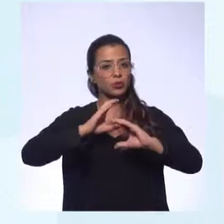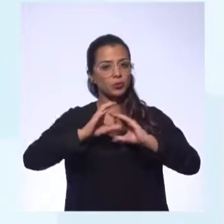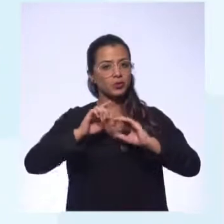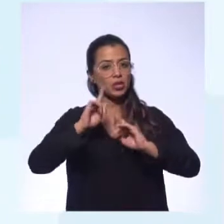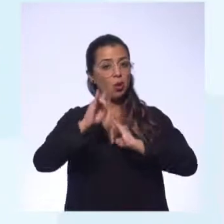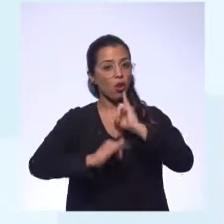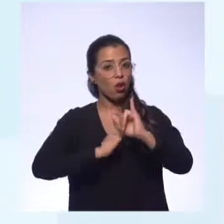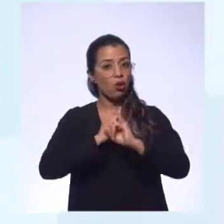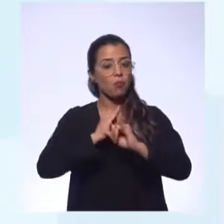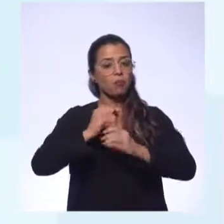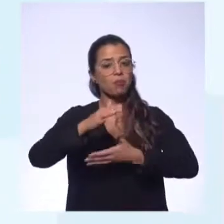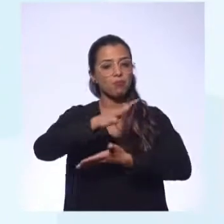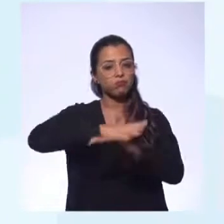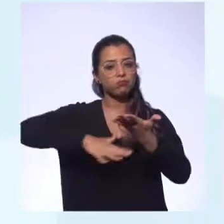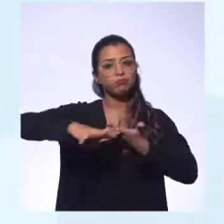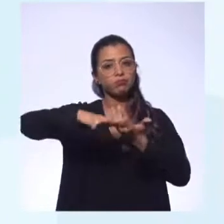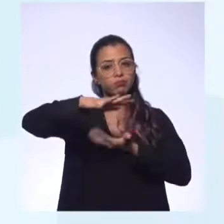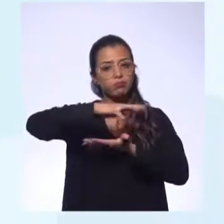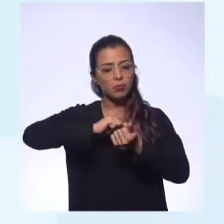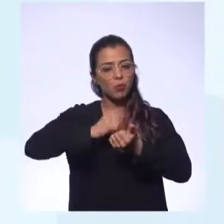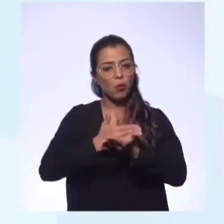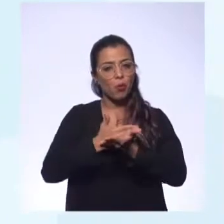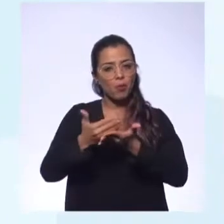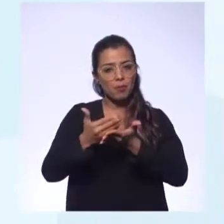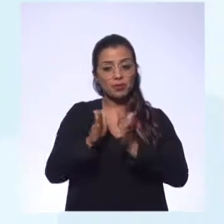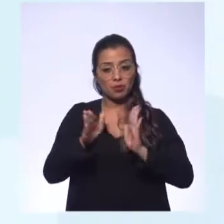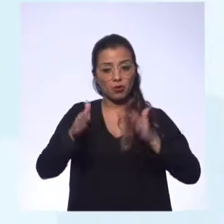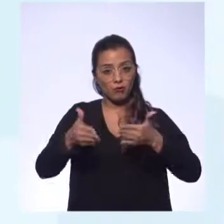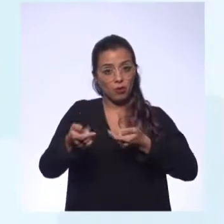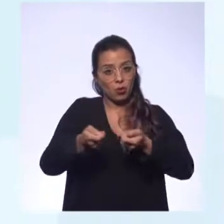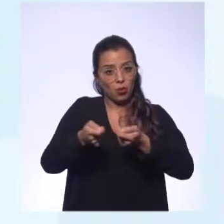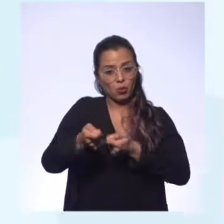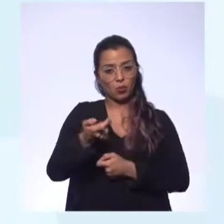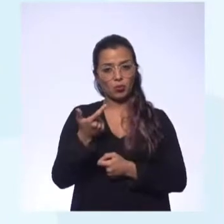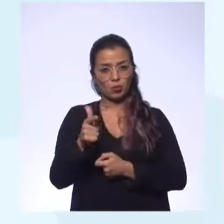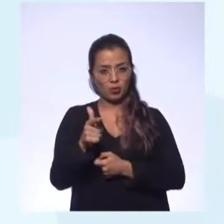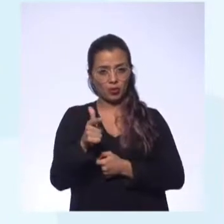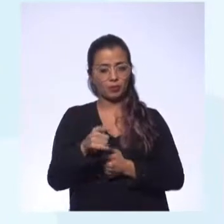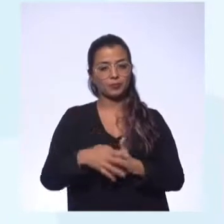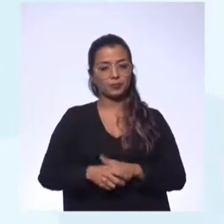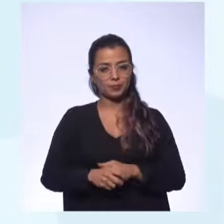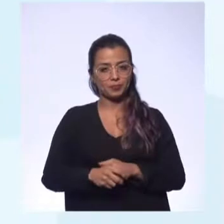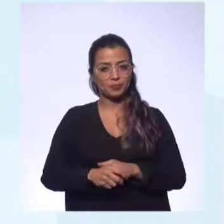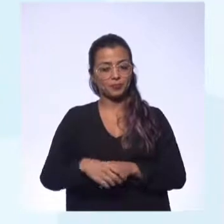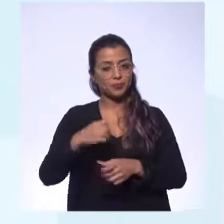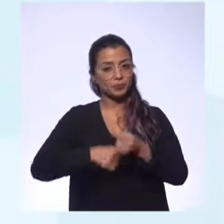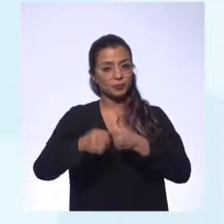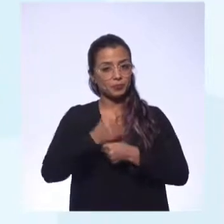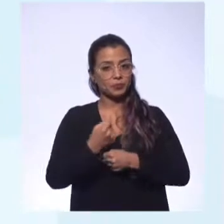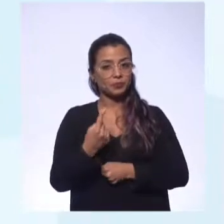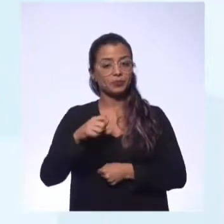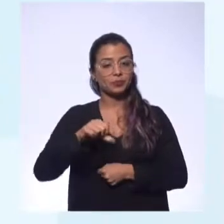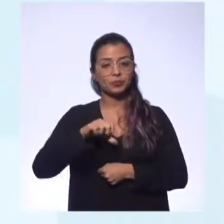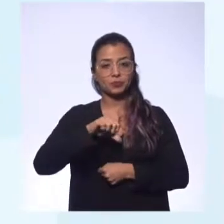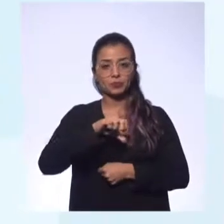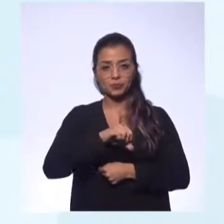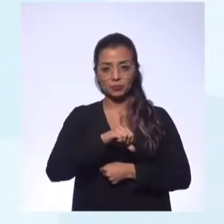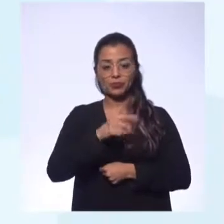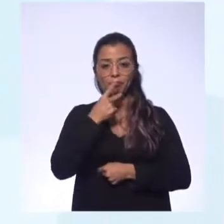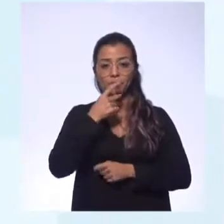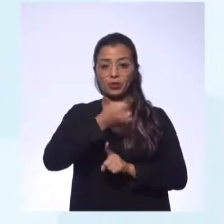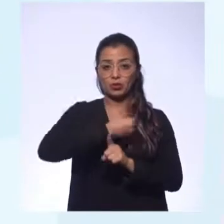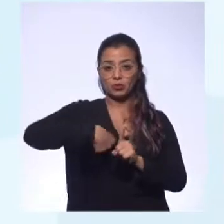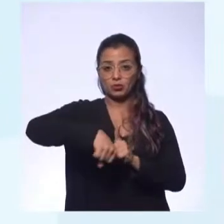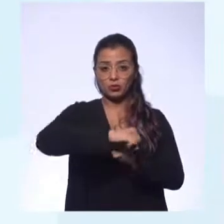globais passaram a existir de forma horizontal, sem centros de controle. Para Castells, 99, hoje a sociedade